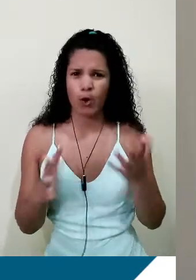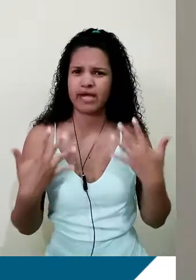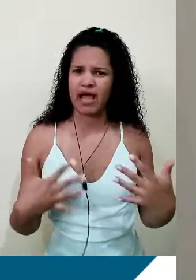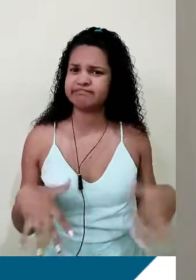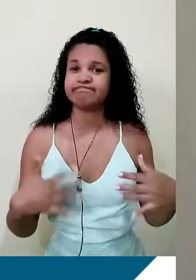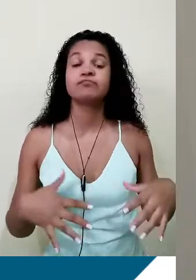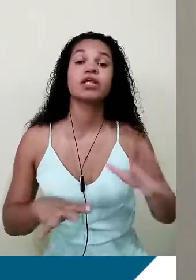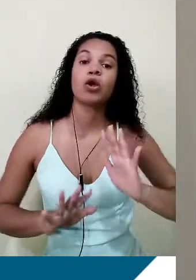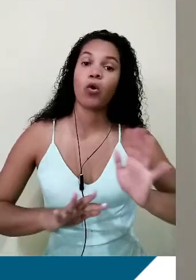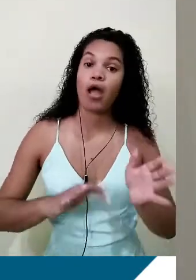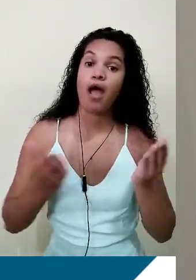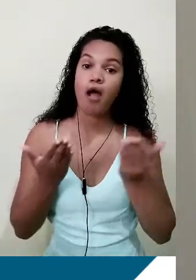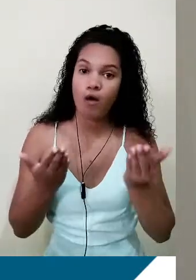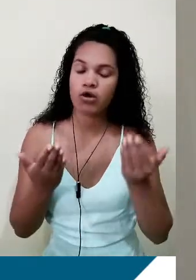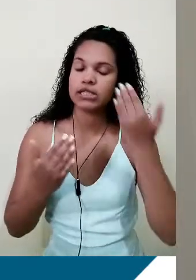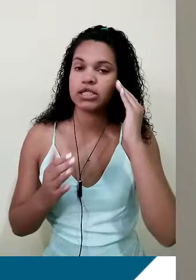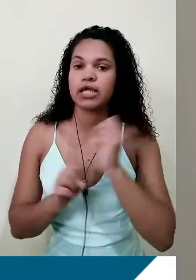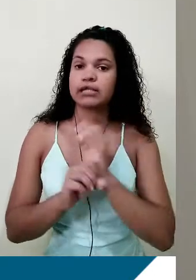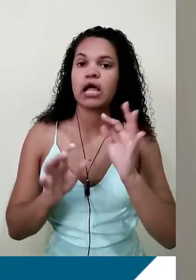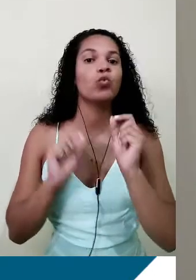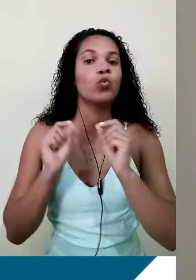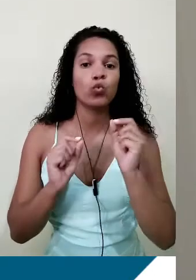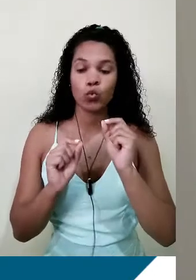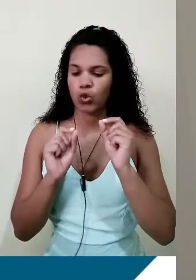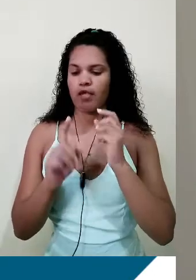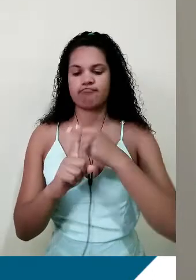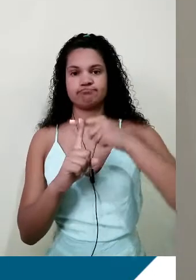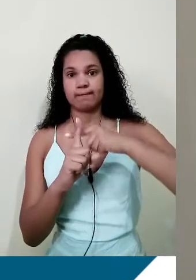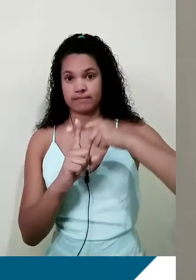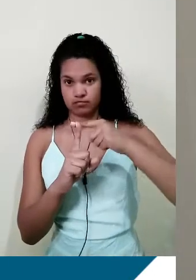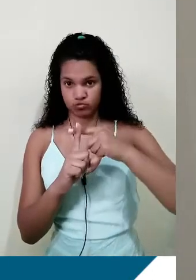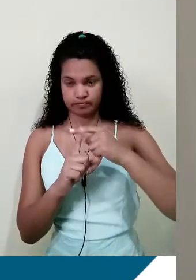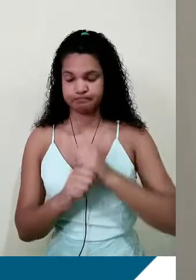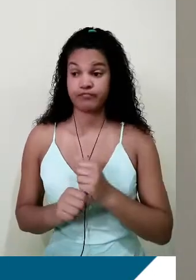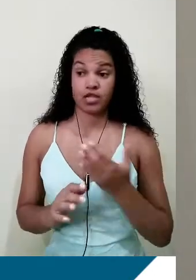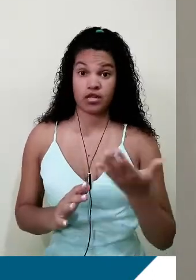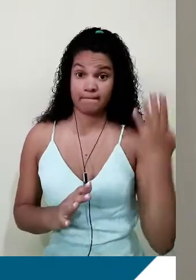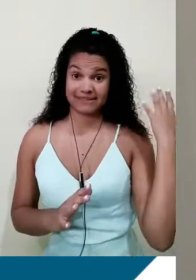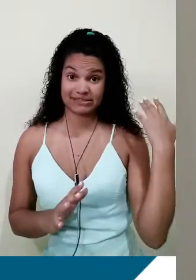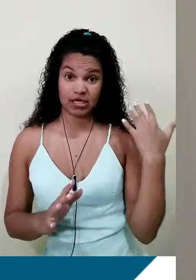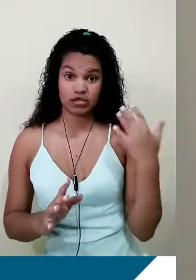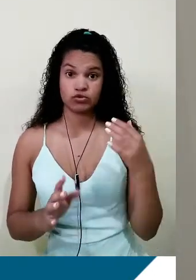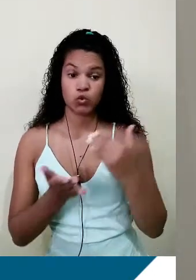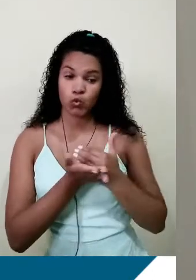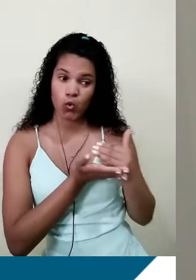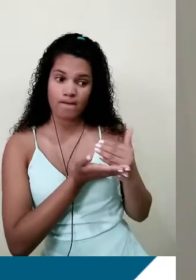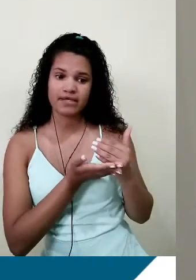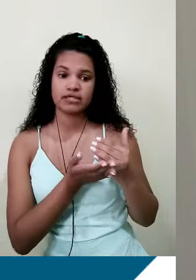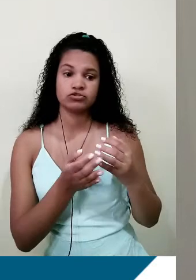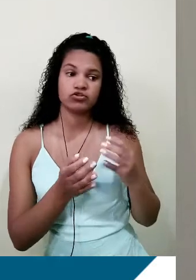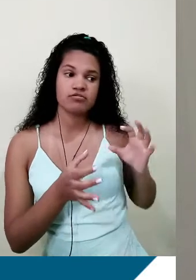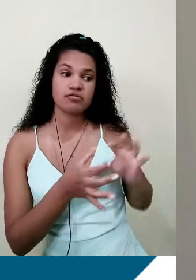a temperatura? Inicialmente, o conceito de temperatura tinha conexão com uma